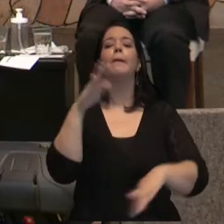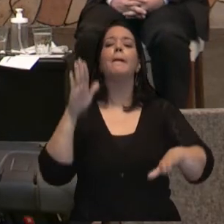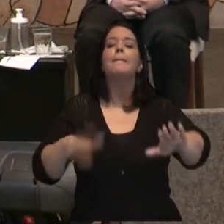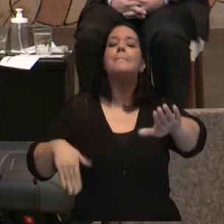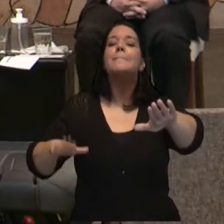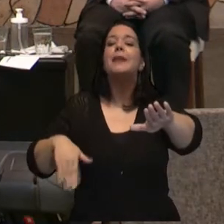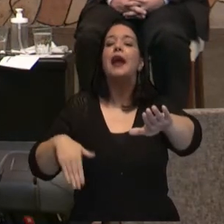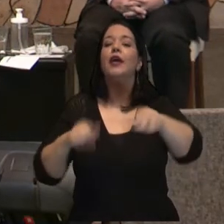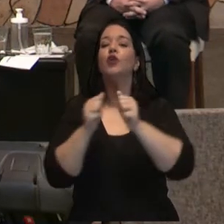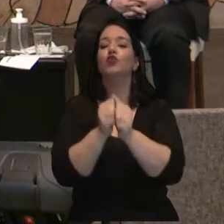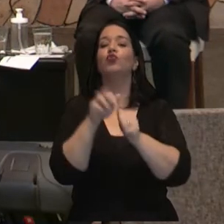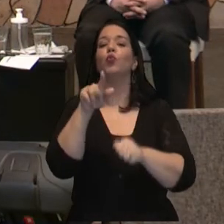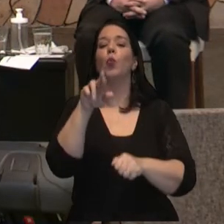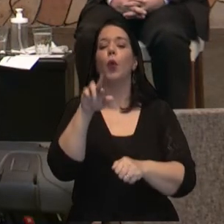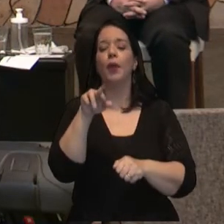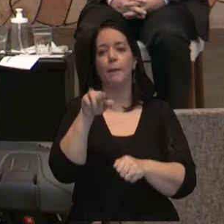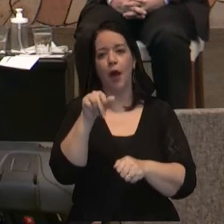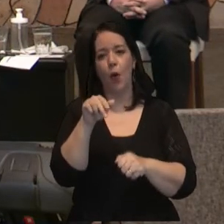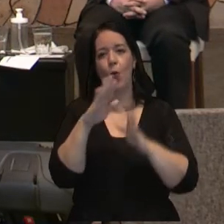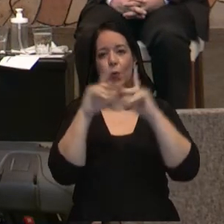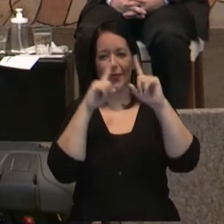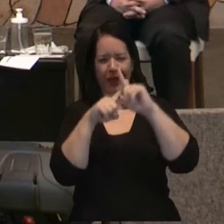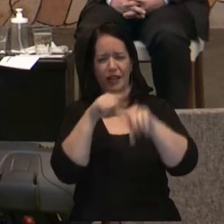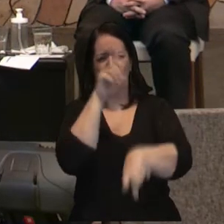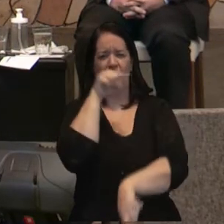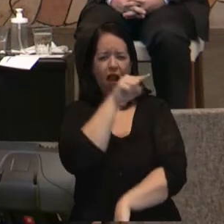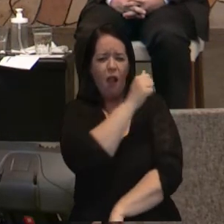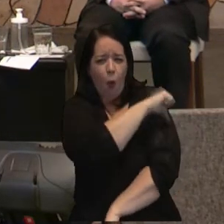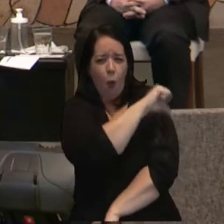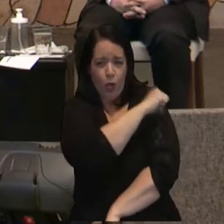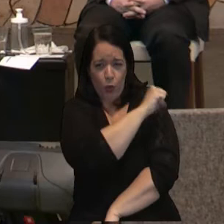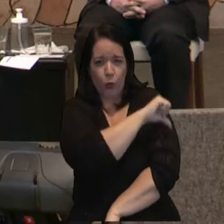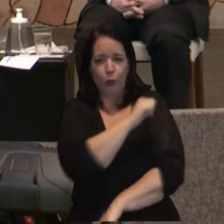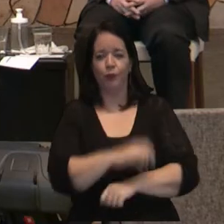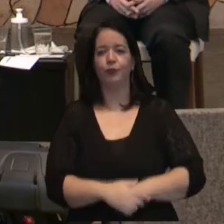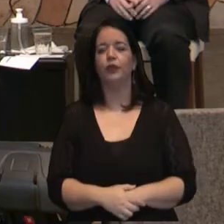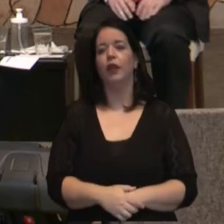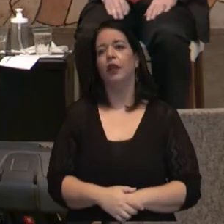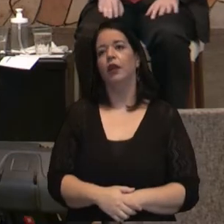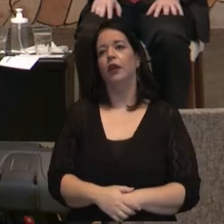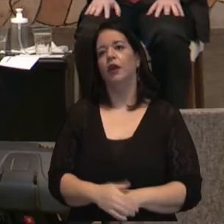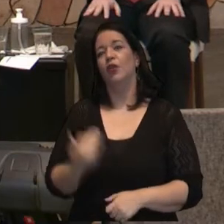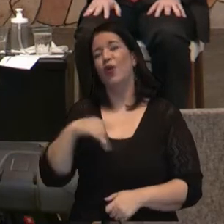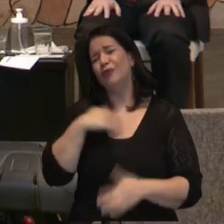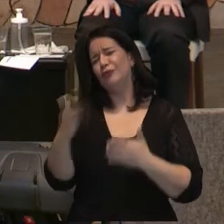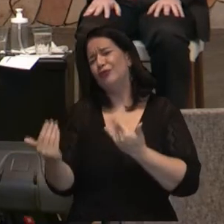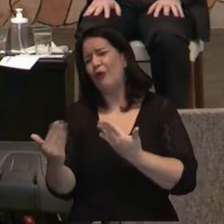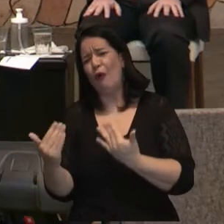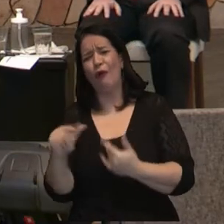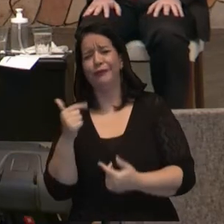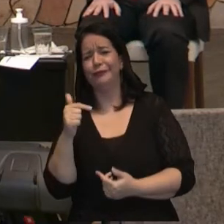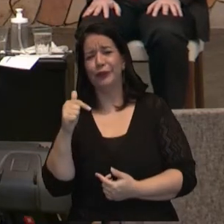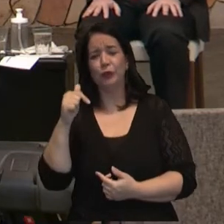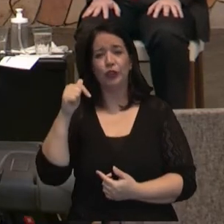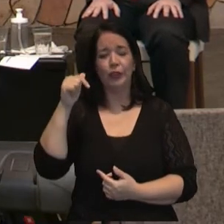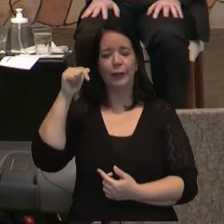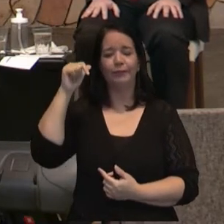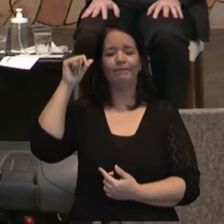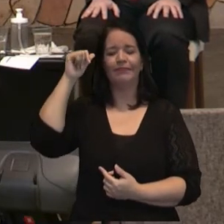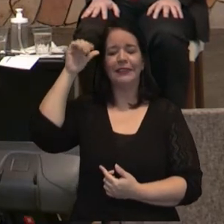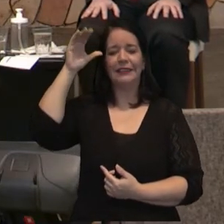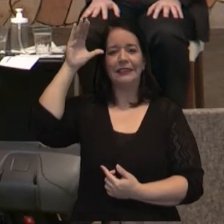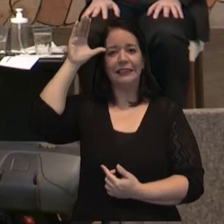colocamos nossos objetos ali na areia, chinelo, a carteira, e meninos inexperientes de 13 anos,